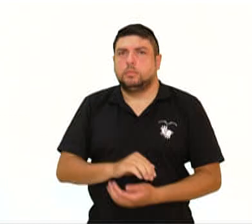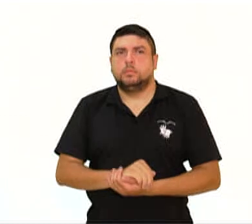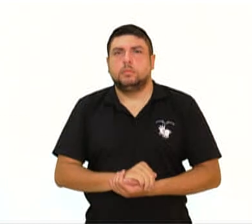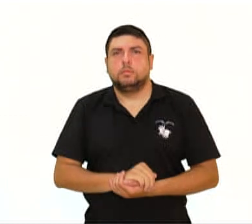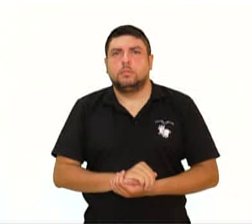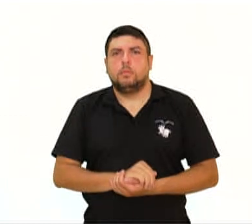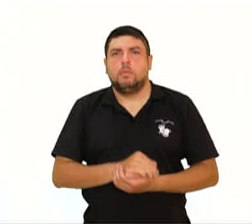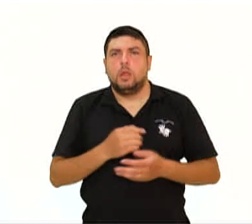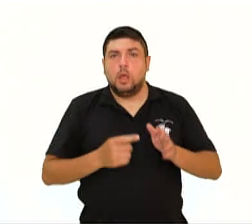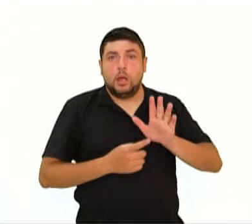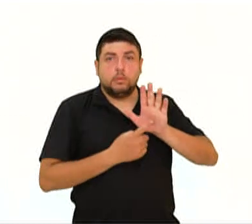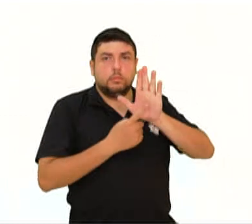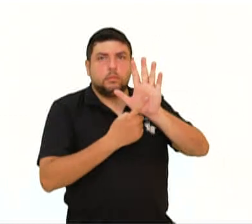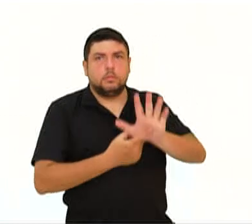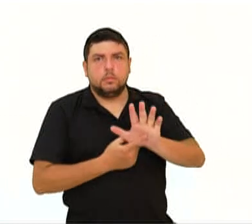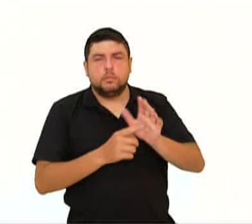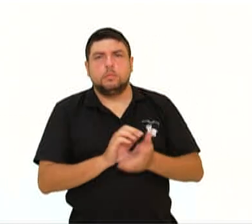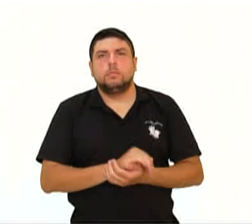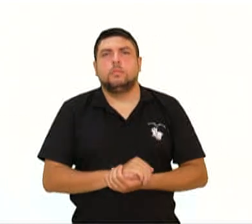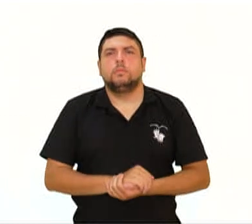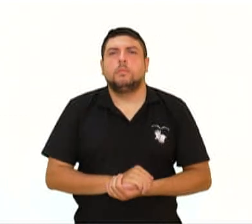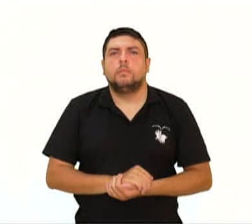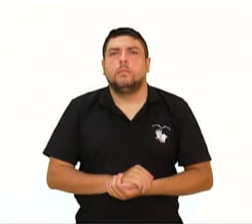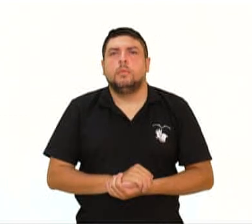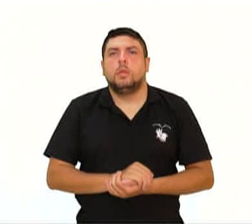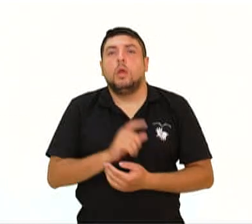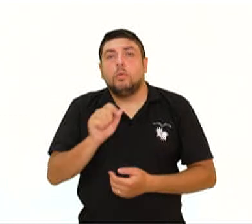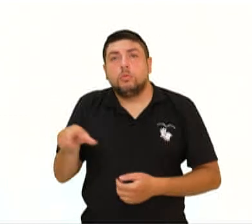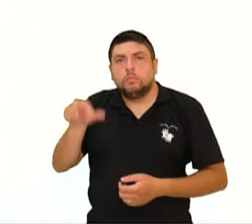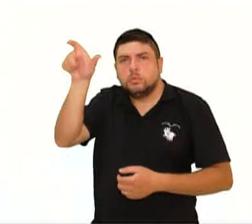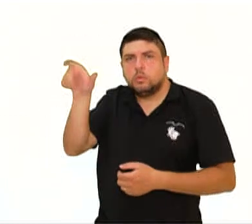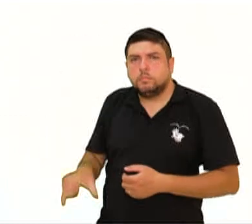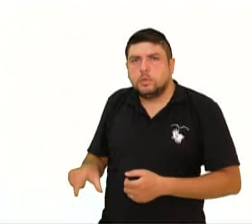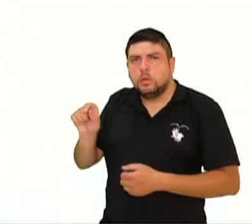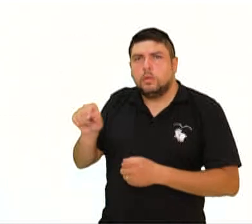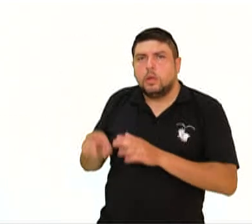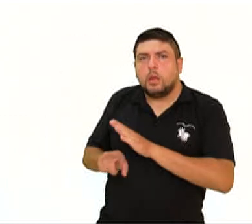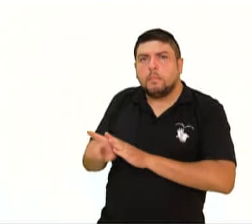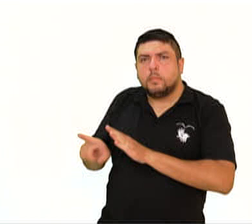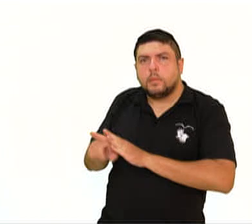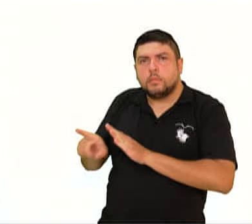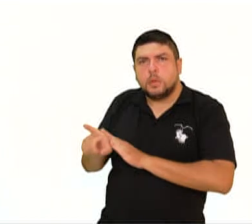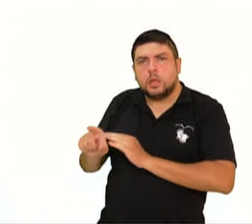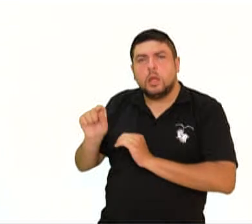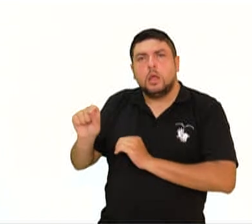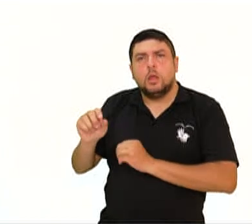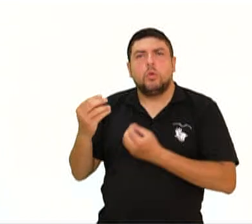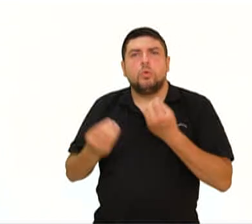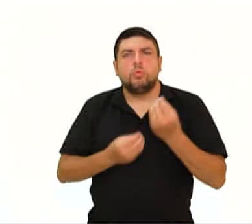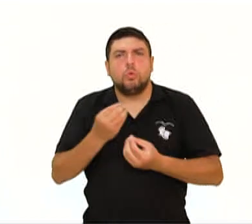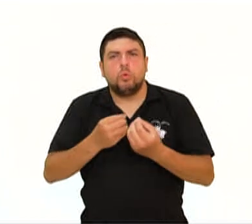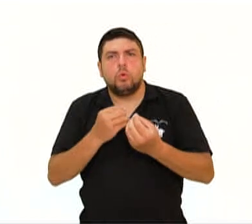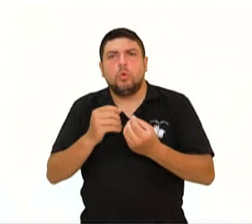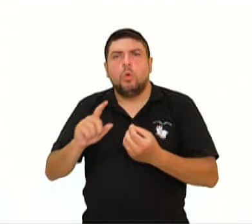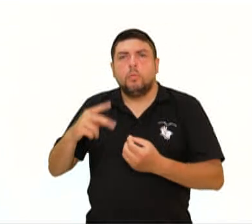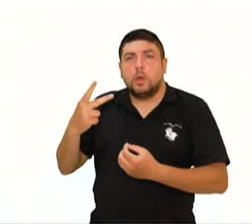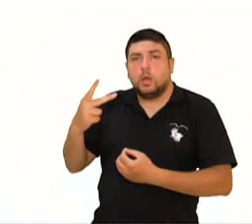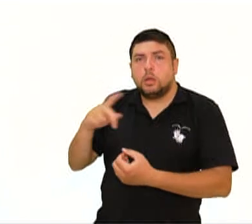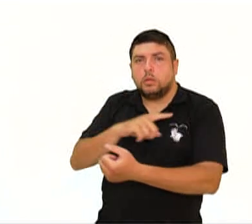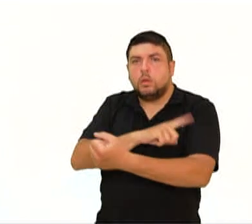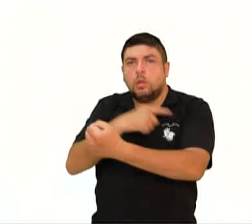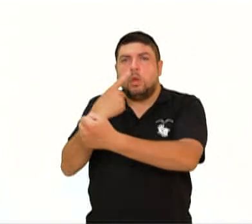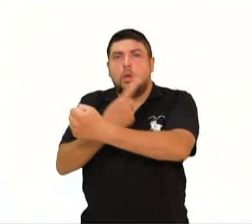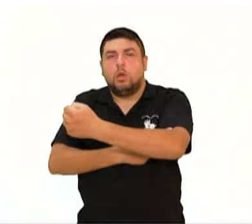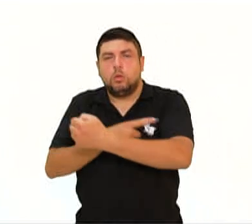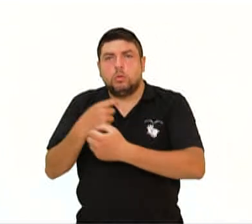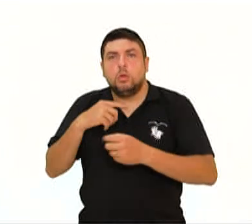Apresentação. Nesse momento, faz-se referência ao entrevistado, divulgando sua autoridade em relação ao